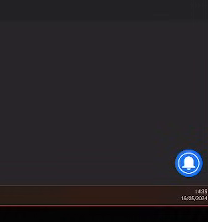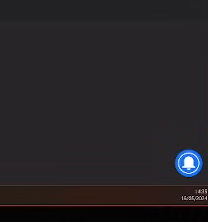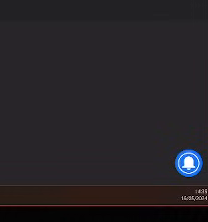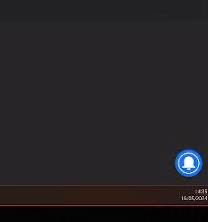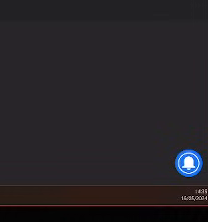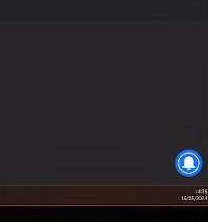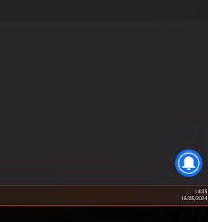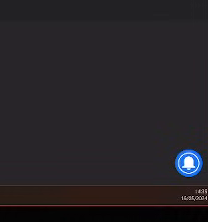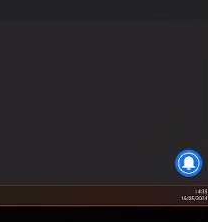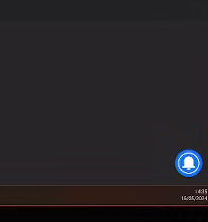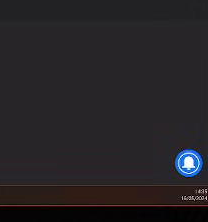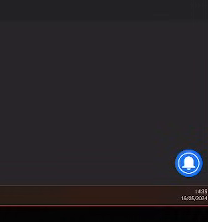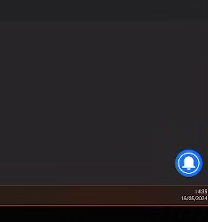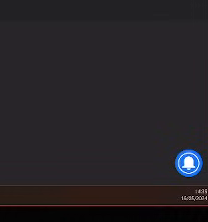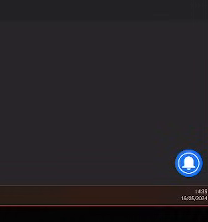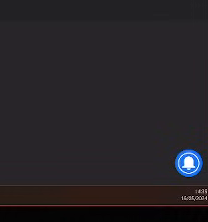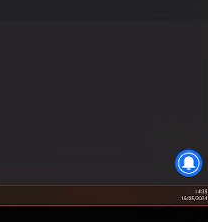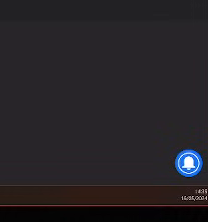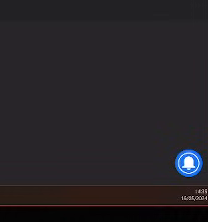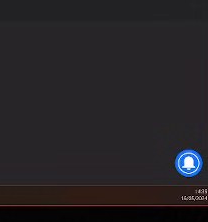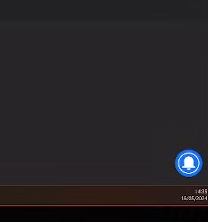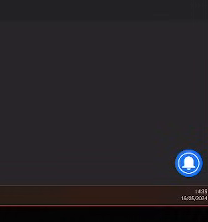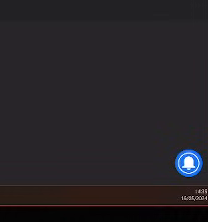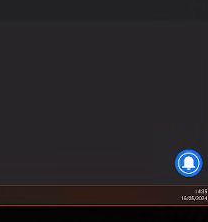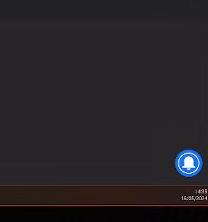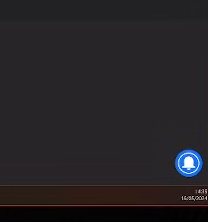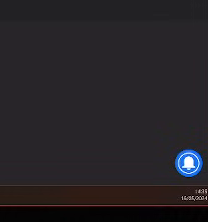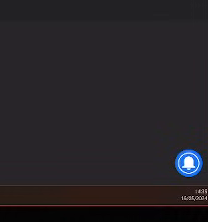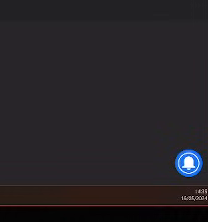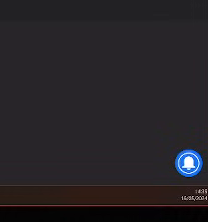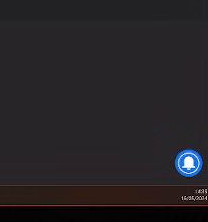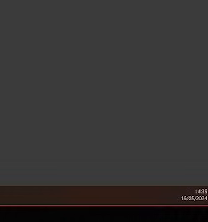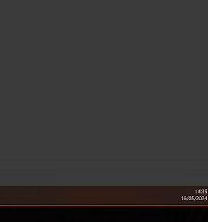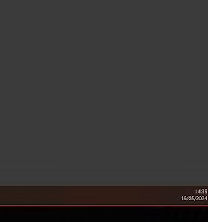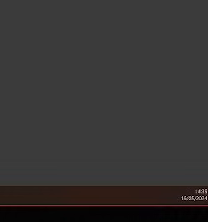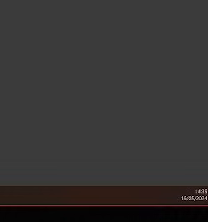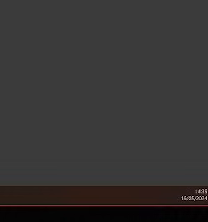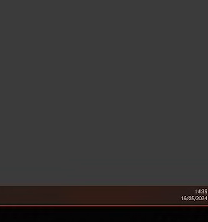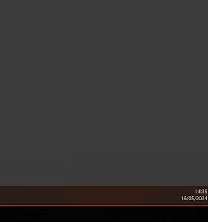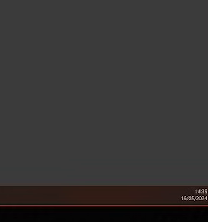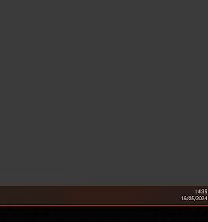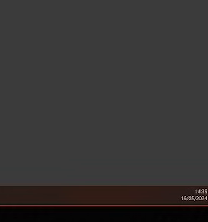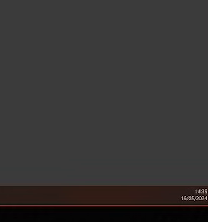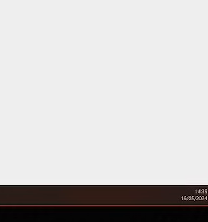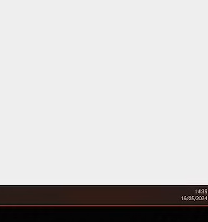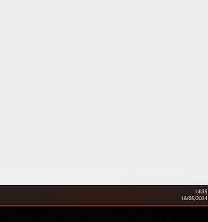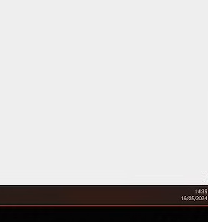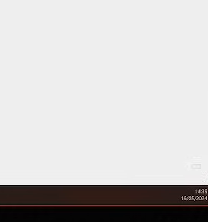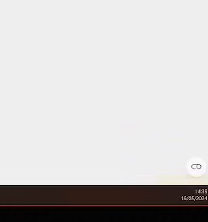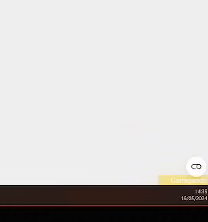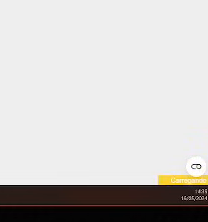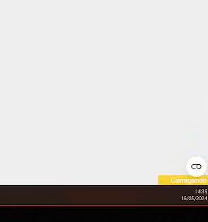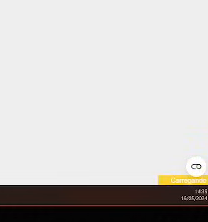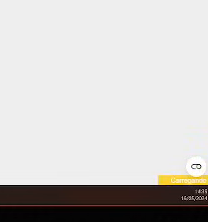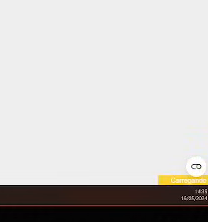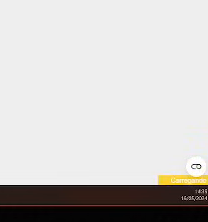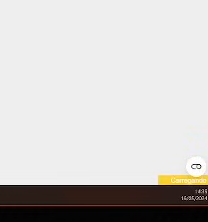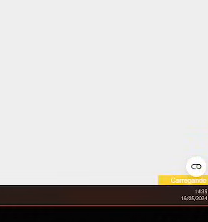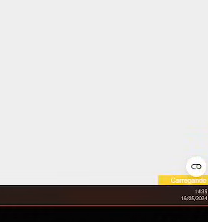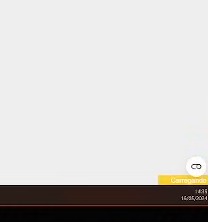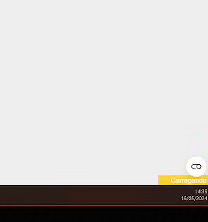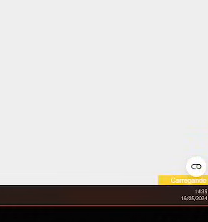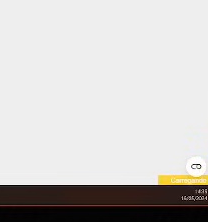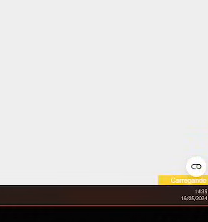isto municípios pois não não me tá a abrir isto onde é que tá o link que ele mandou Ah é isto Ok pronto É isto está aqui já vi já